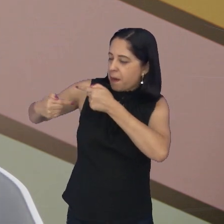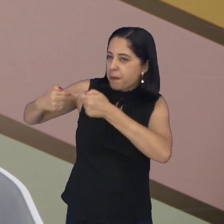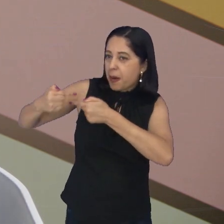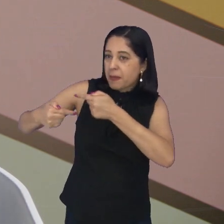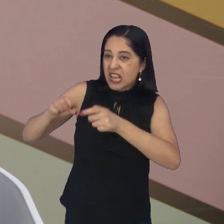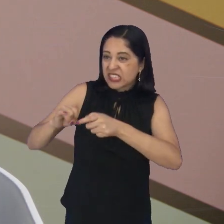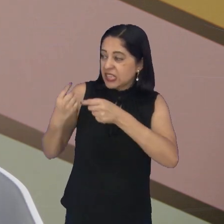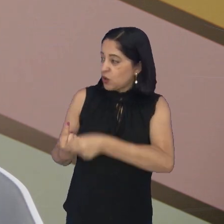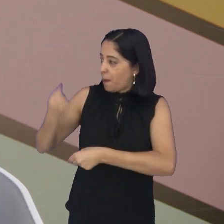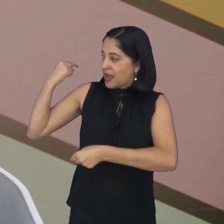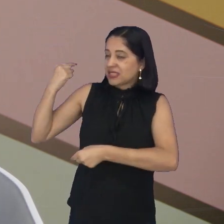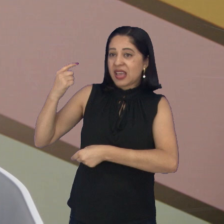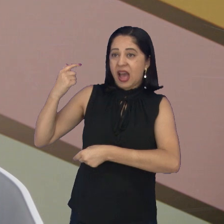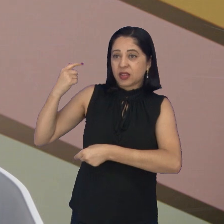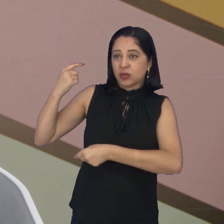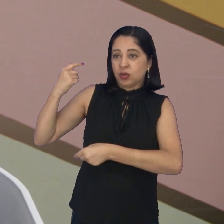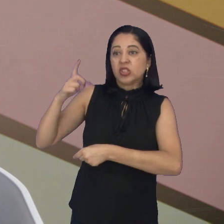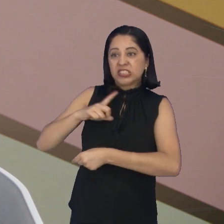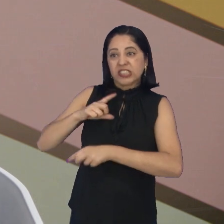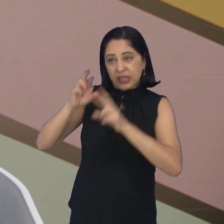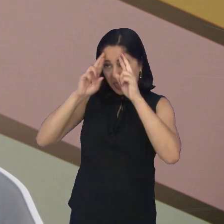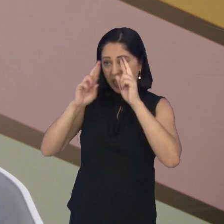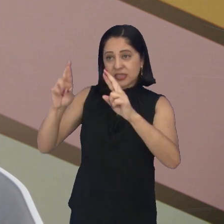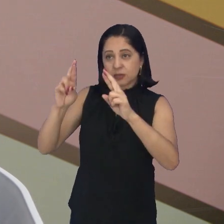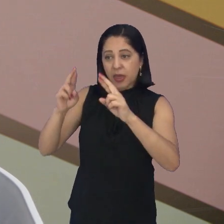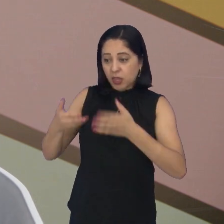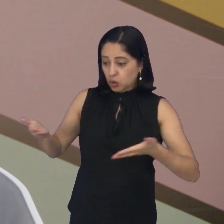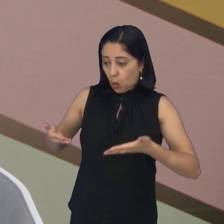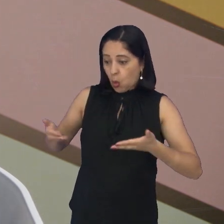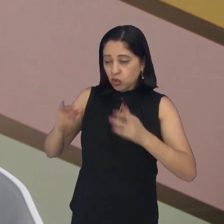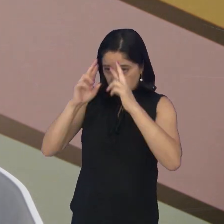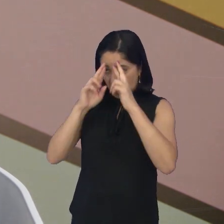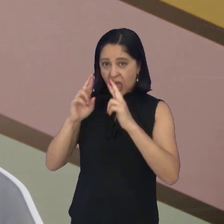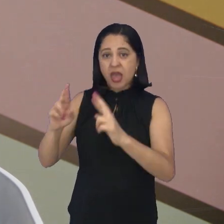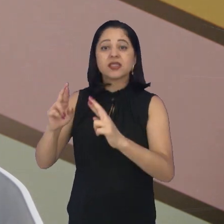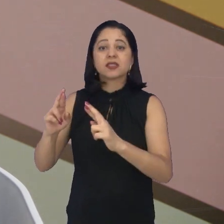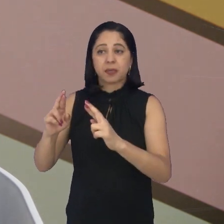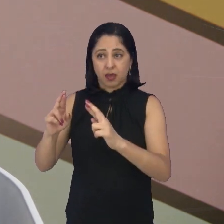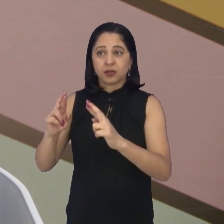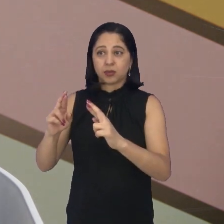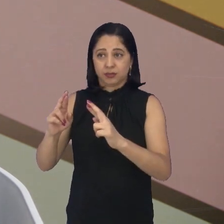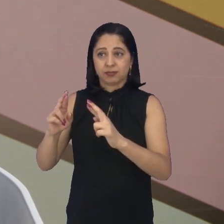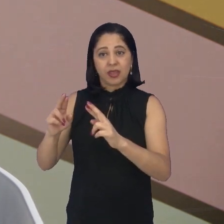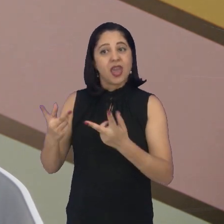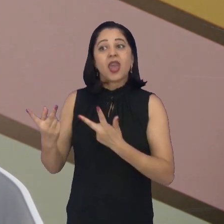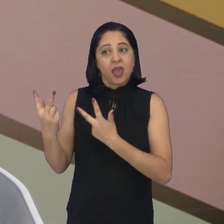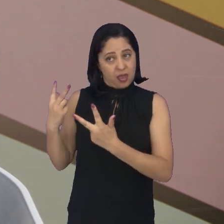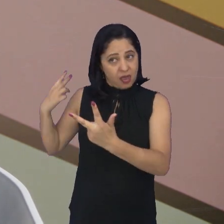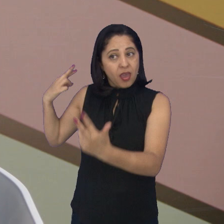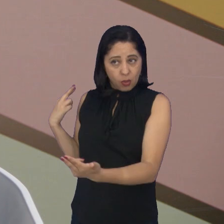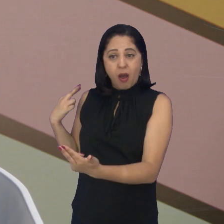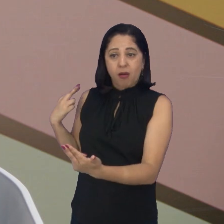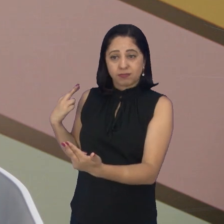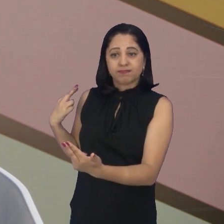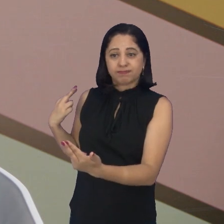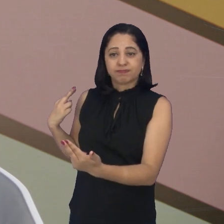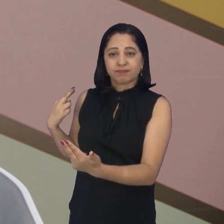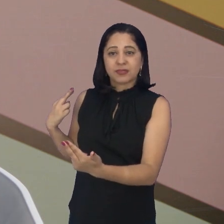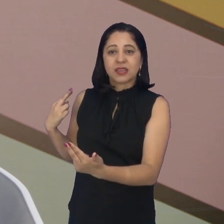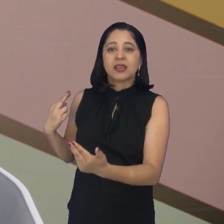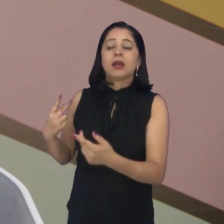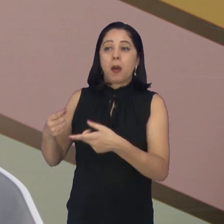respeitosa, talvez valeria dizermos que seria intuitivo, porque seria baseado no respeito que todo ser humano